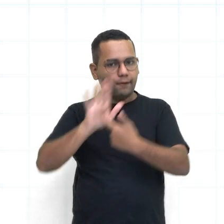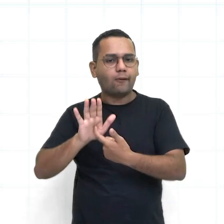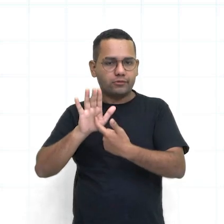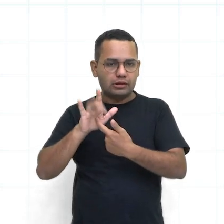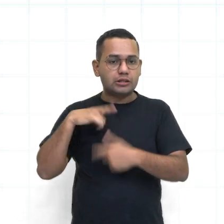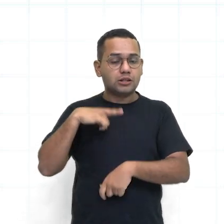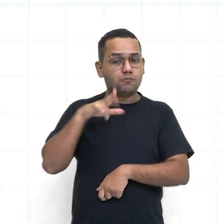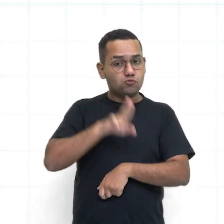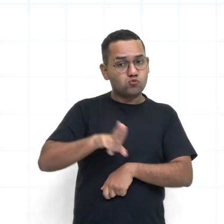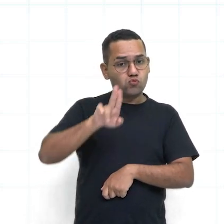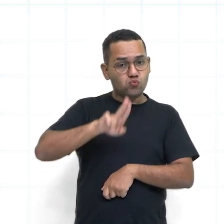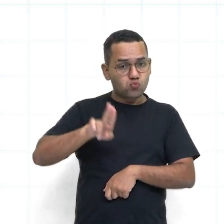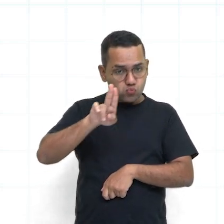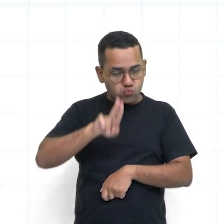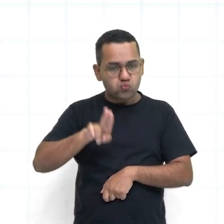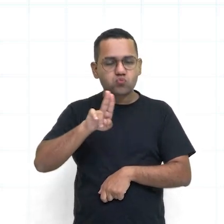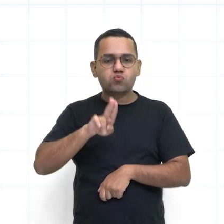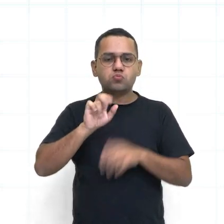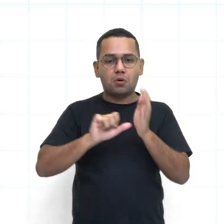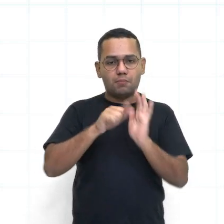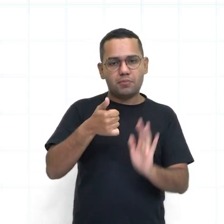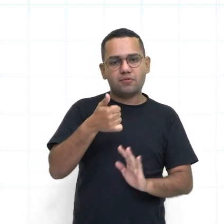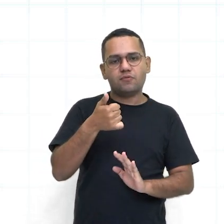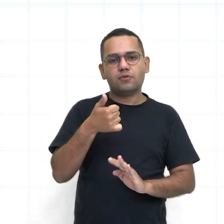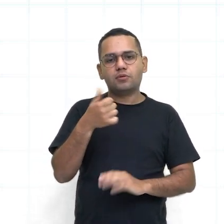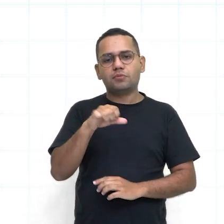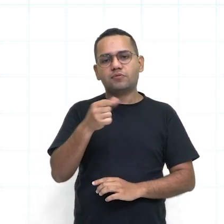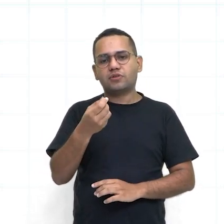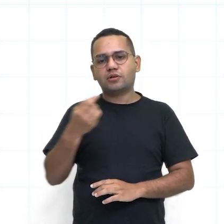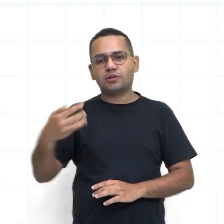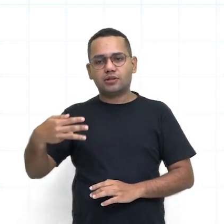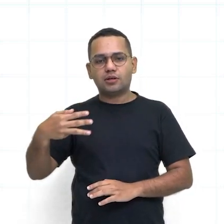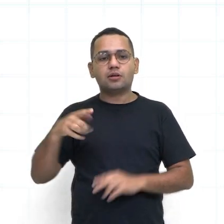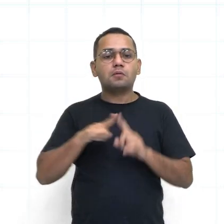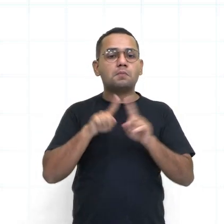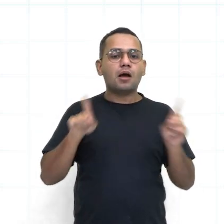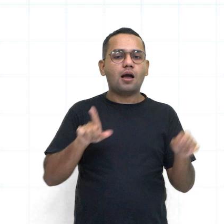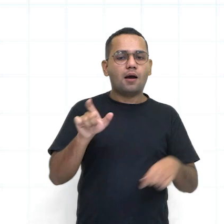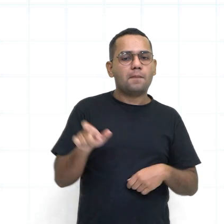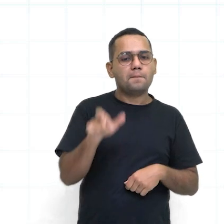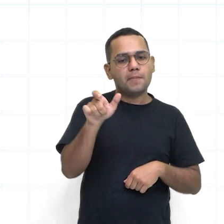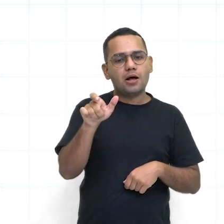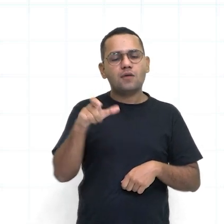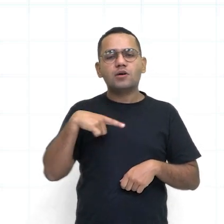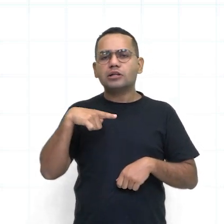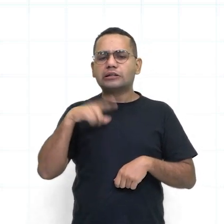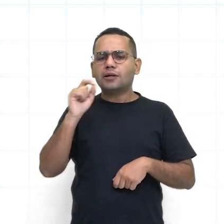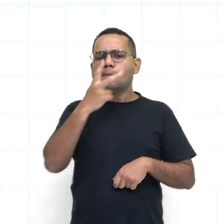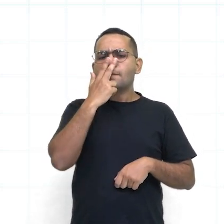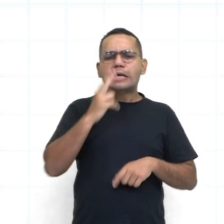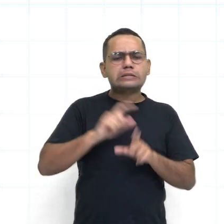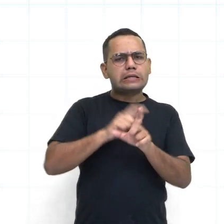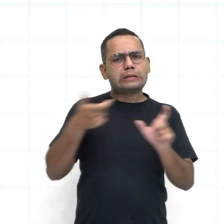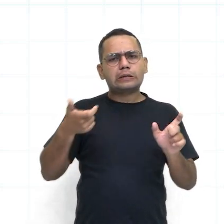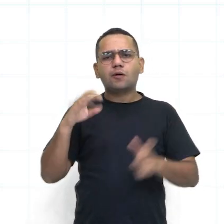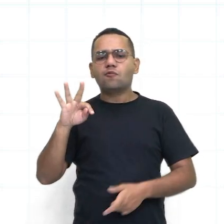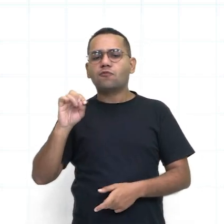em 1973, porém o termo foi associado por todos como um sinônimo